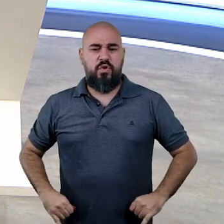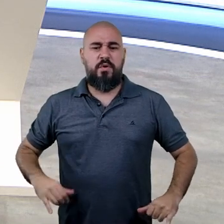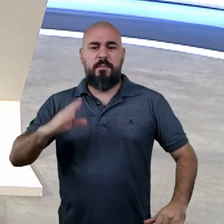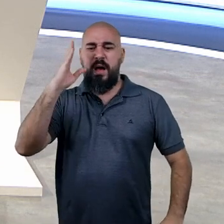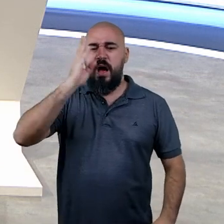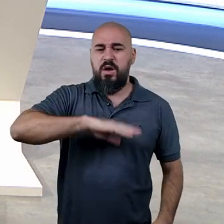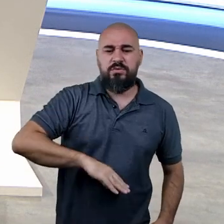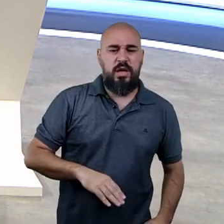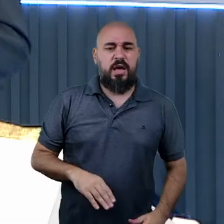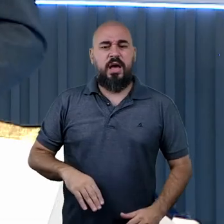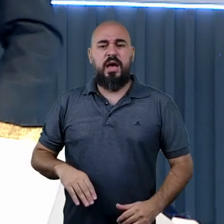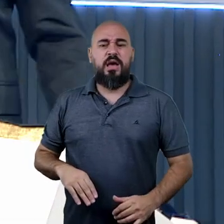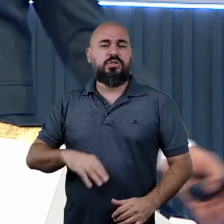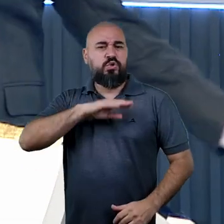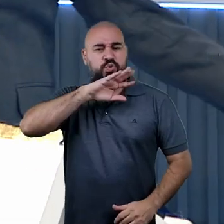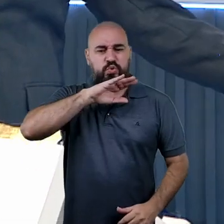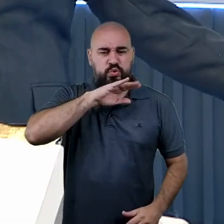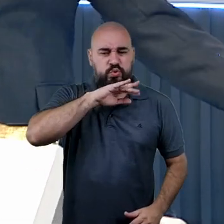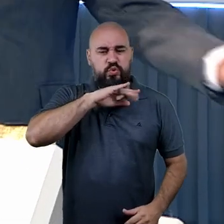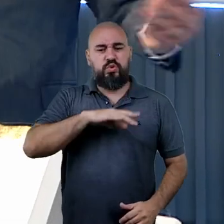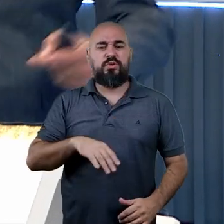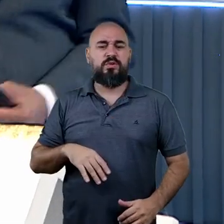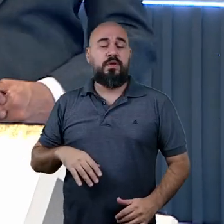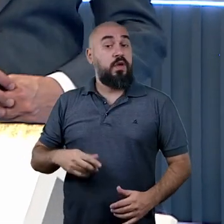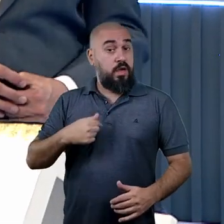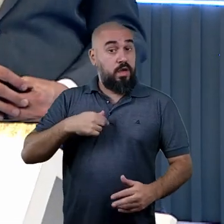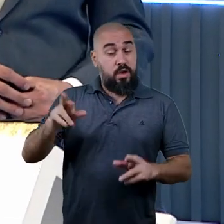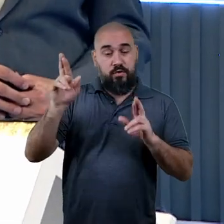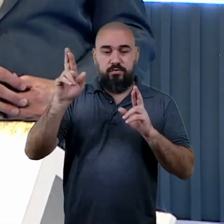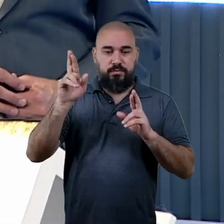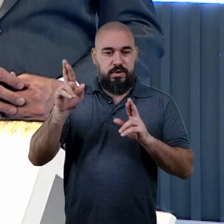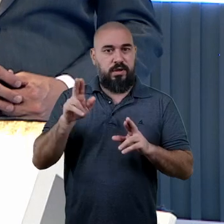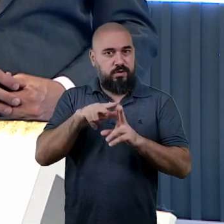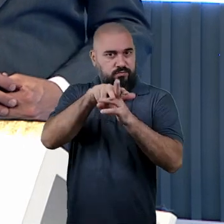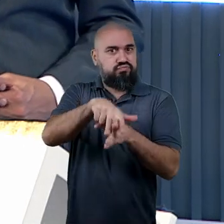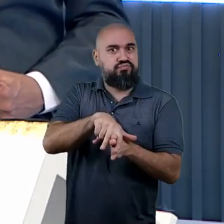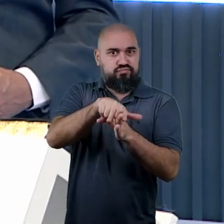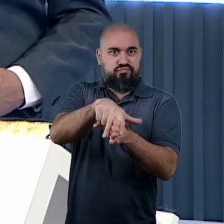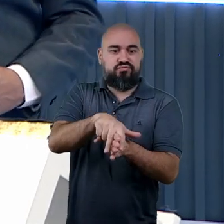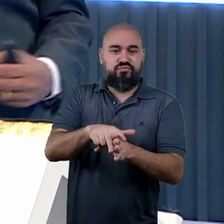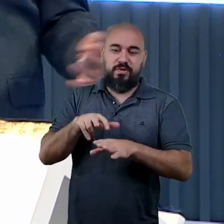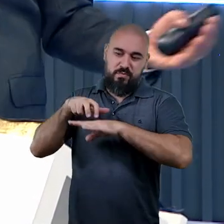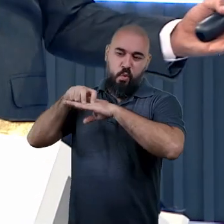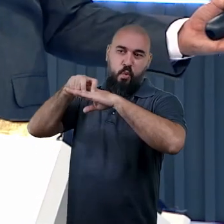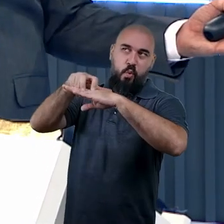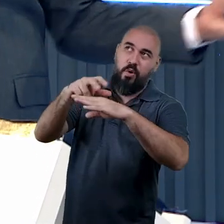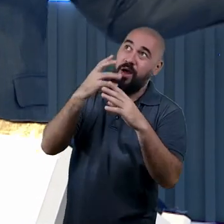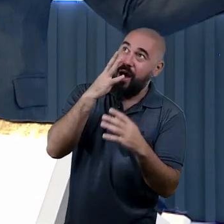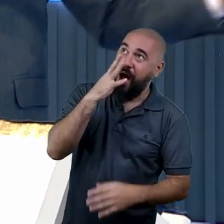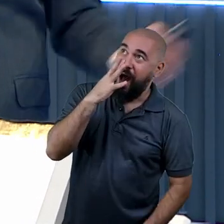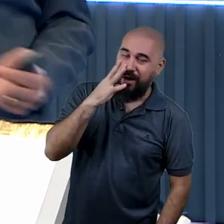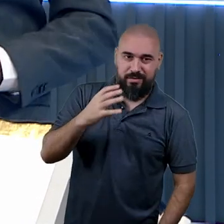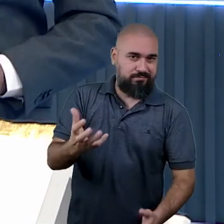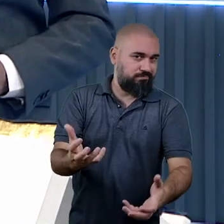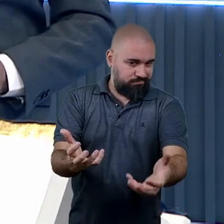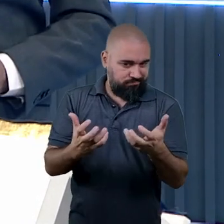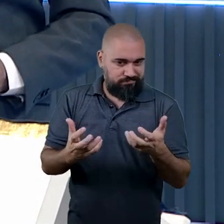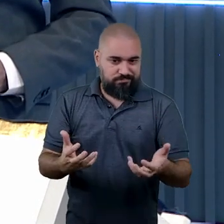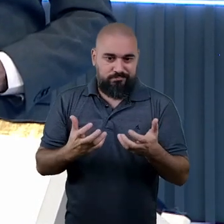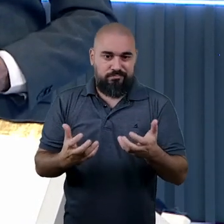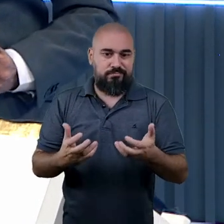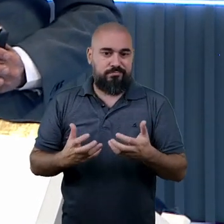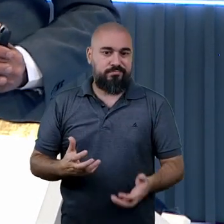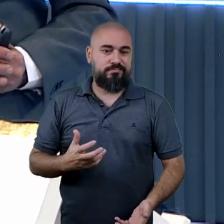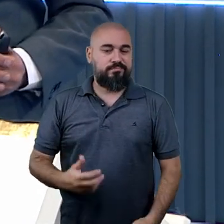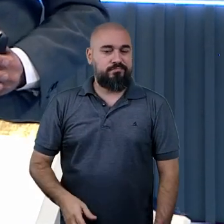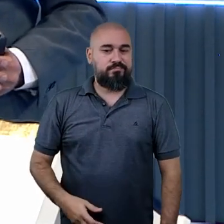mundo. Eu espero muito por esse dia. Eu almejo